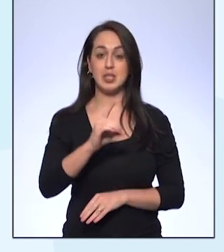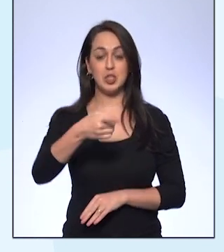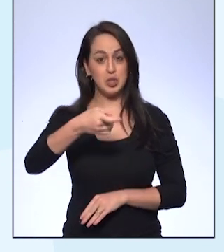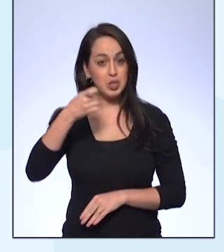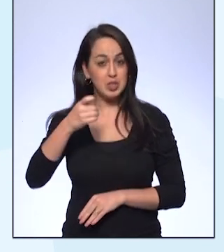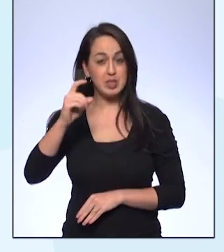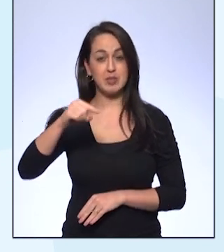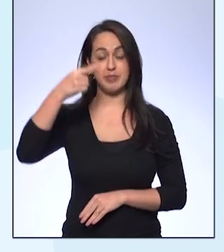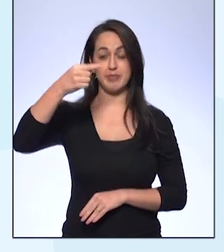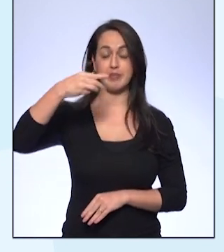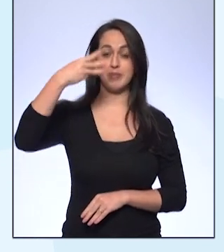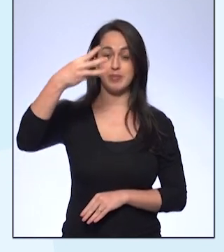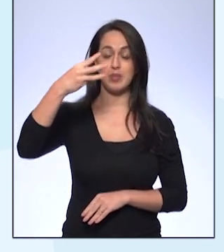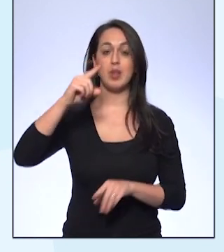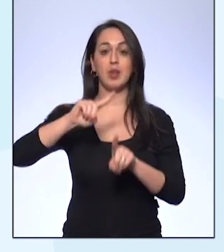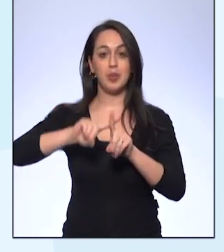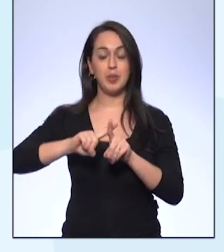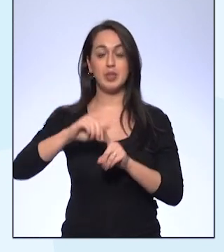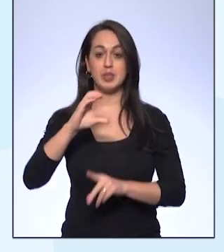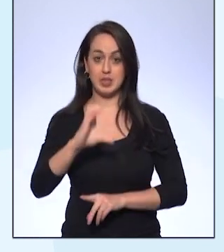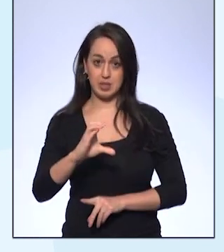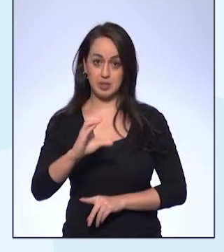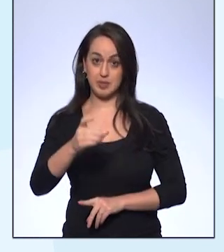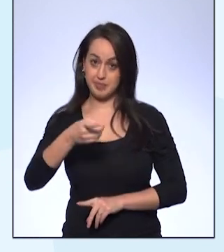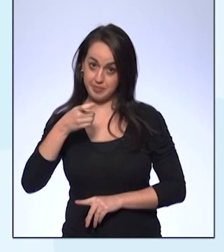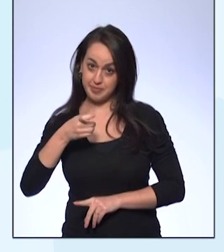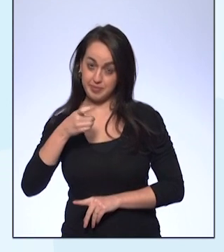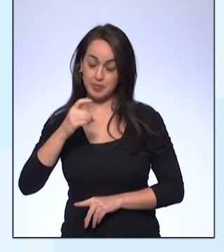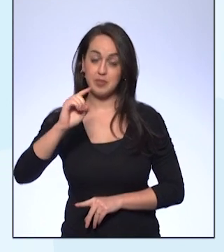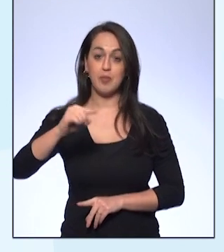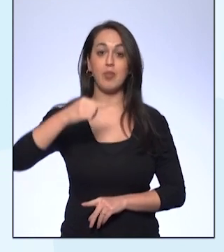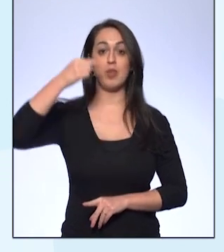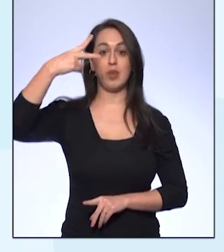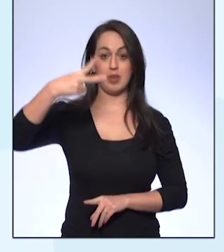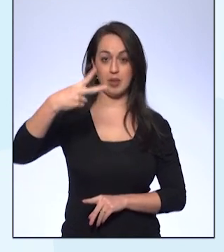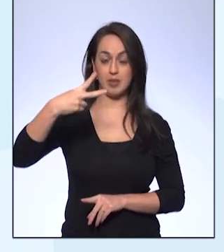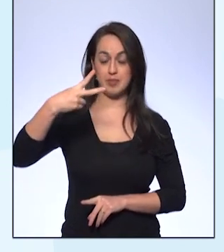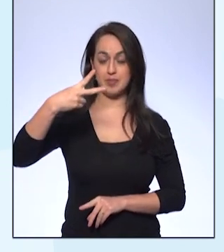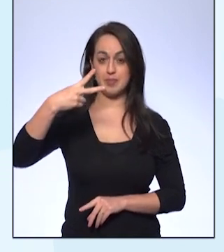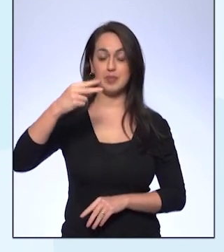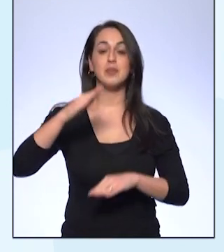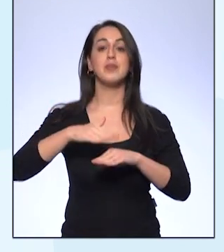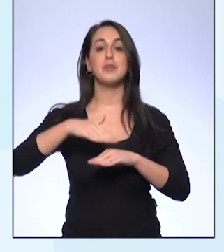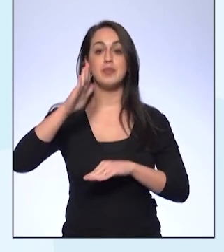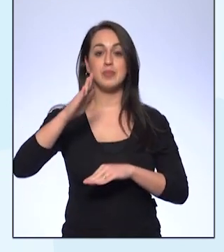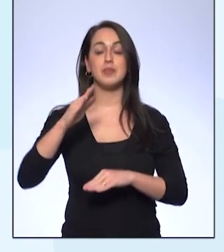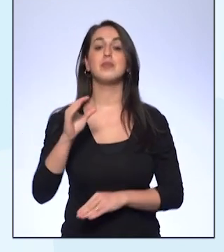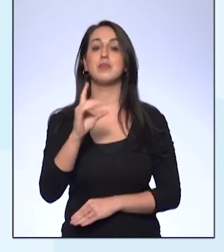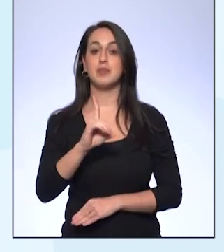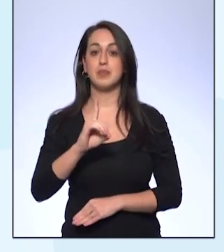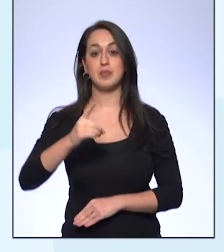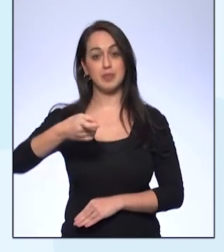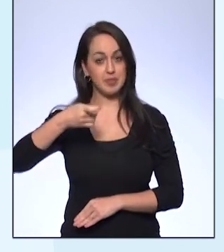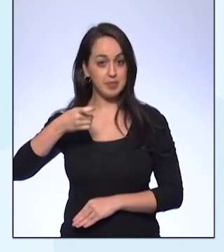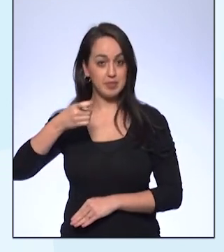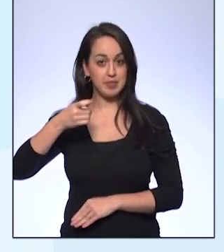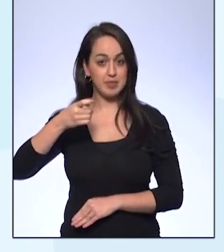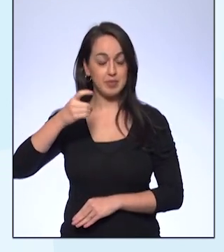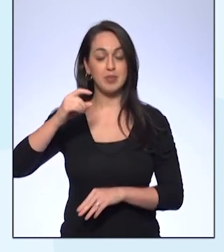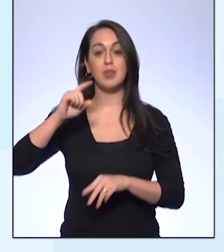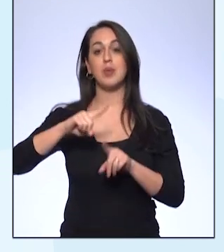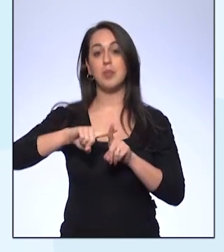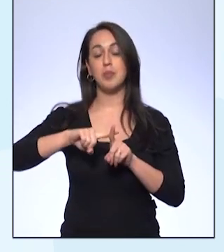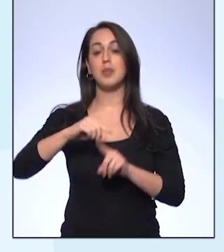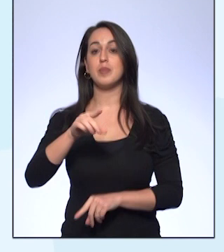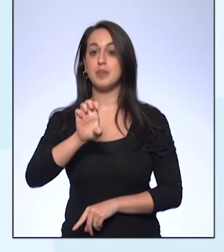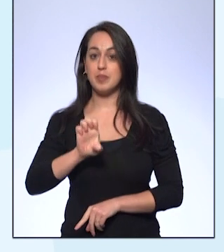à terceira mais cx elevado à segunda mais dx